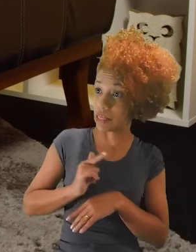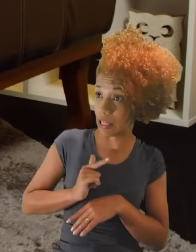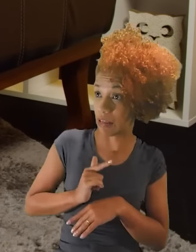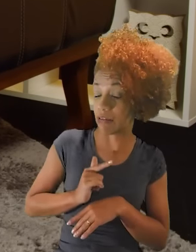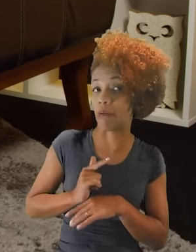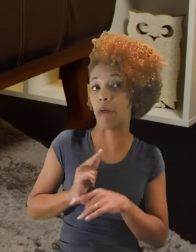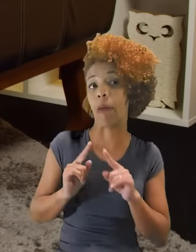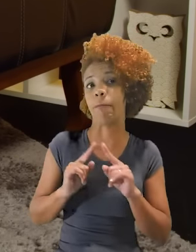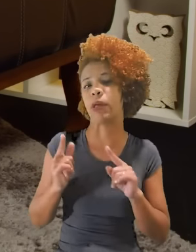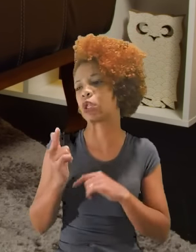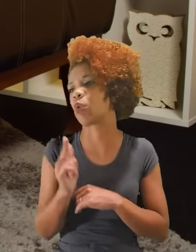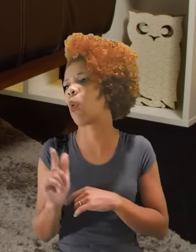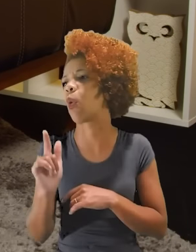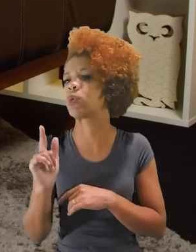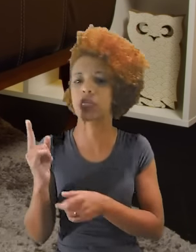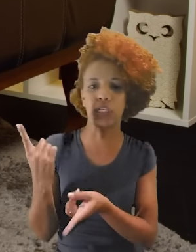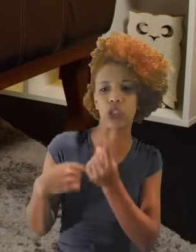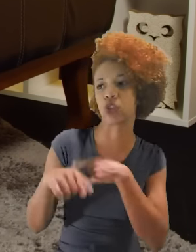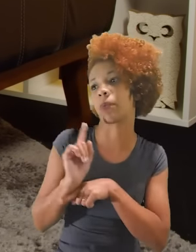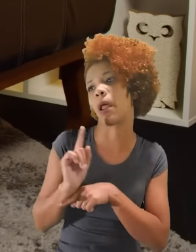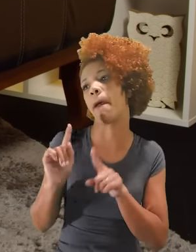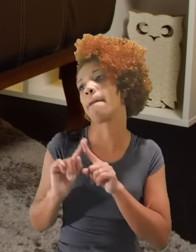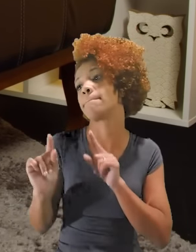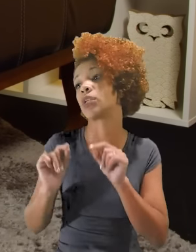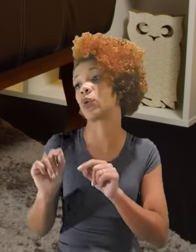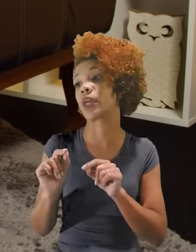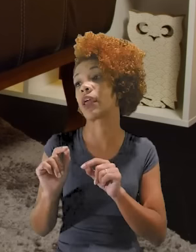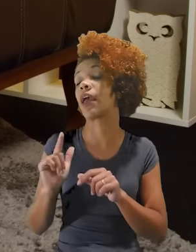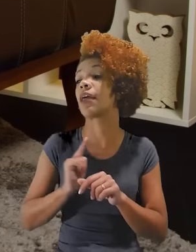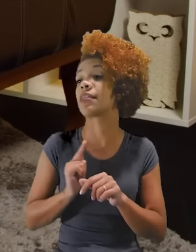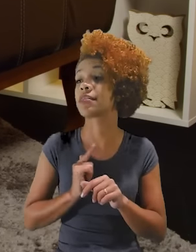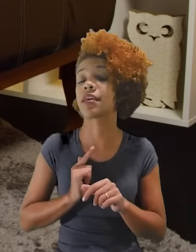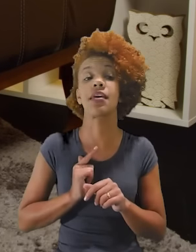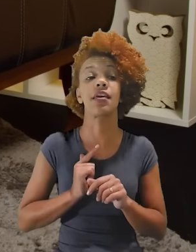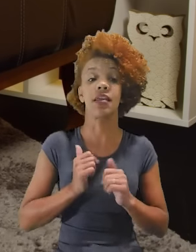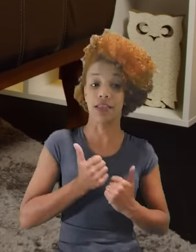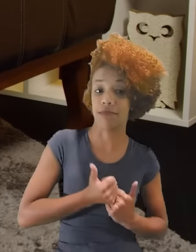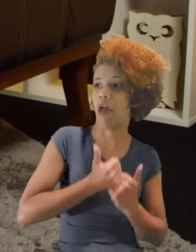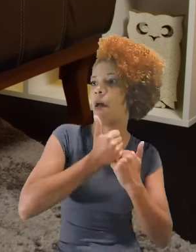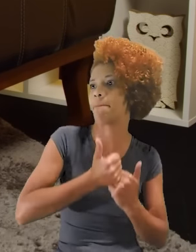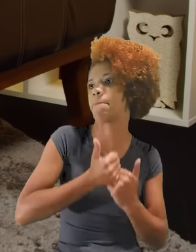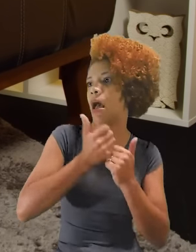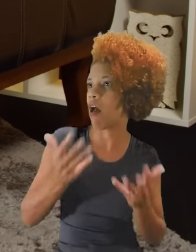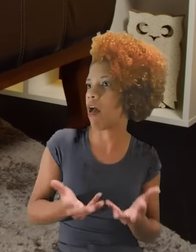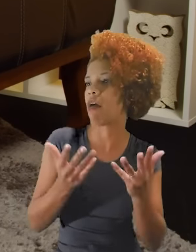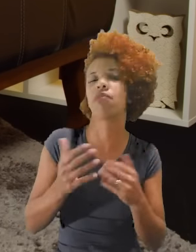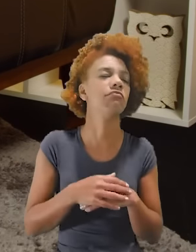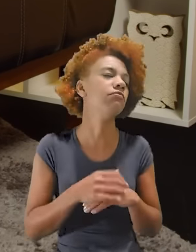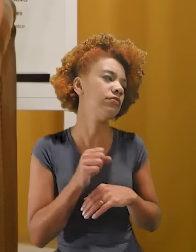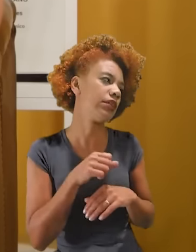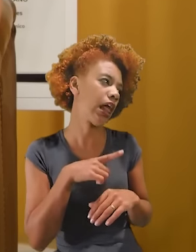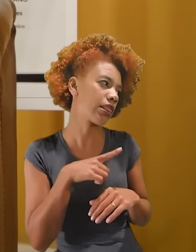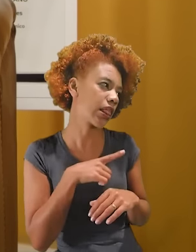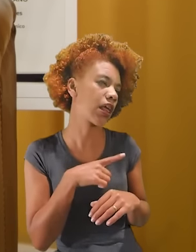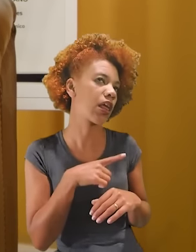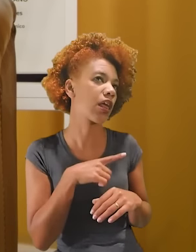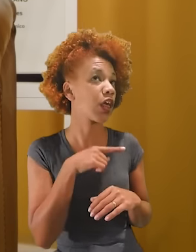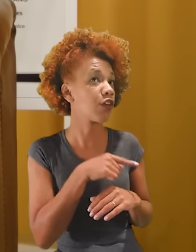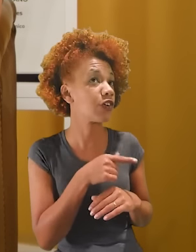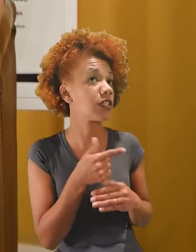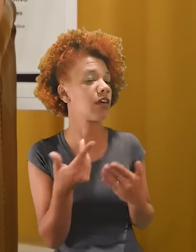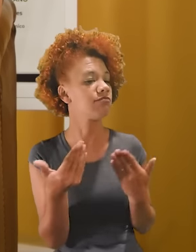isso, tem um outro lado que supera isso. Que é o lado do otimismo e da galera apoiar mesmo, sabe? No sentido também, o cara, ele... Claro.